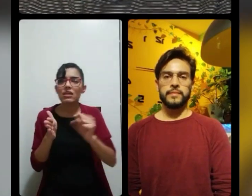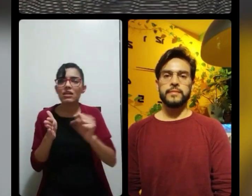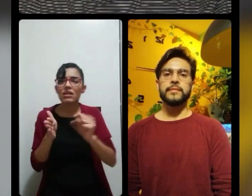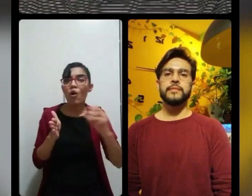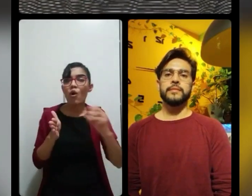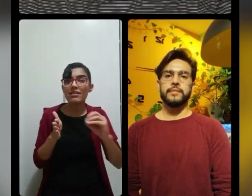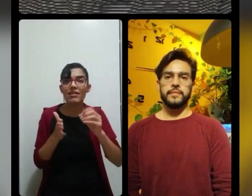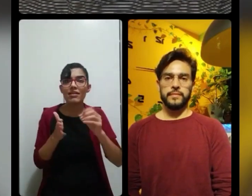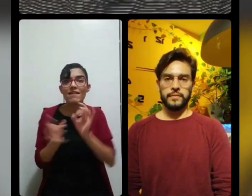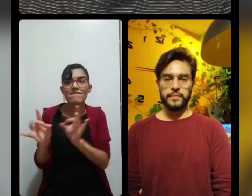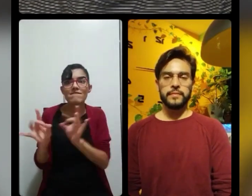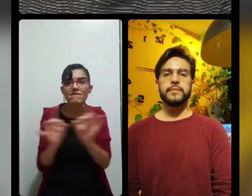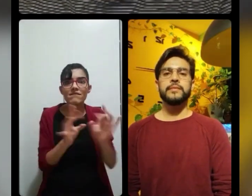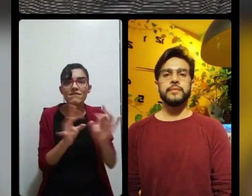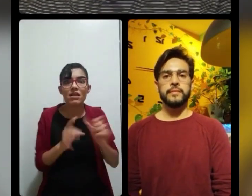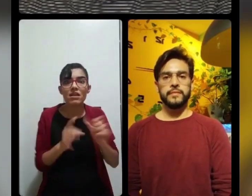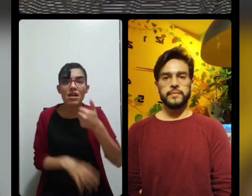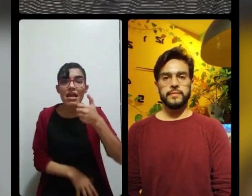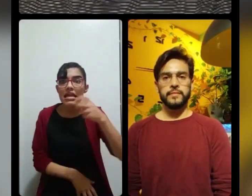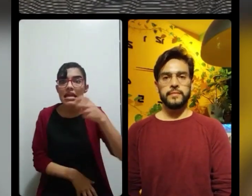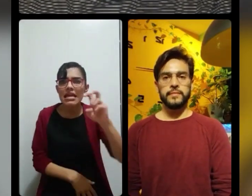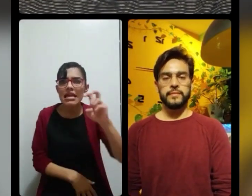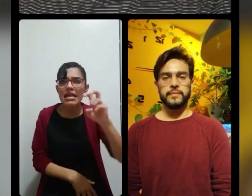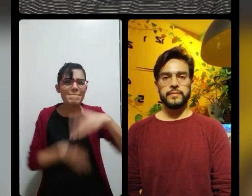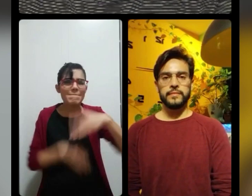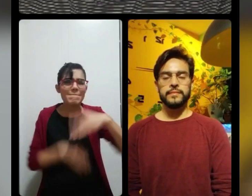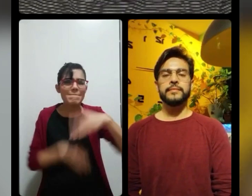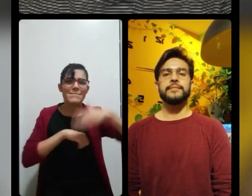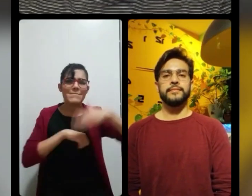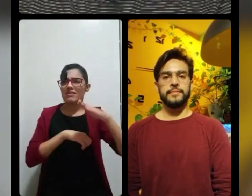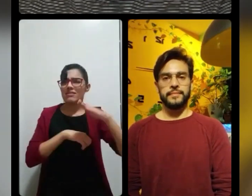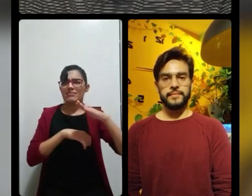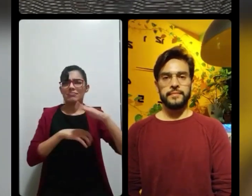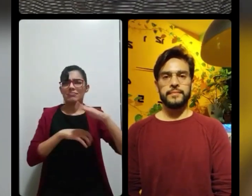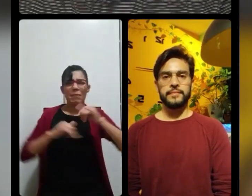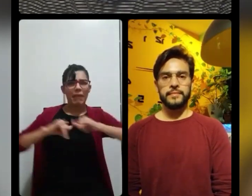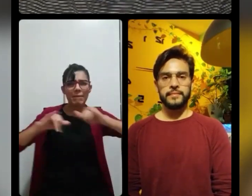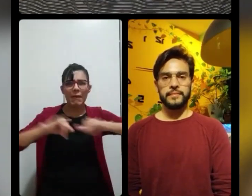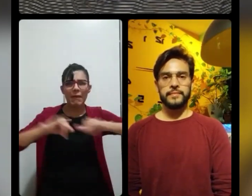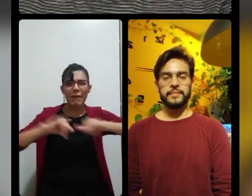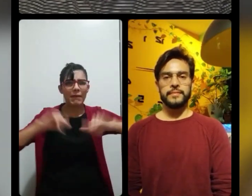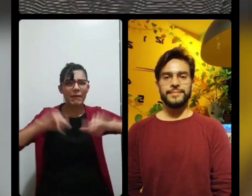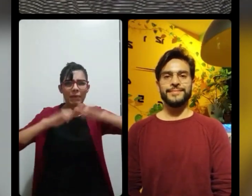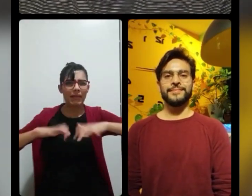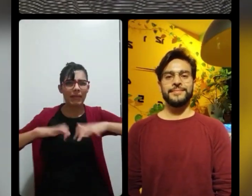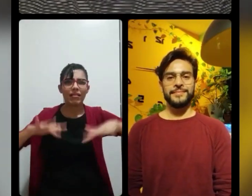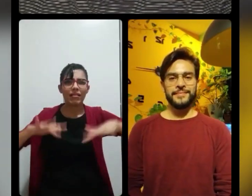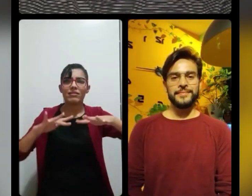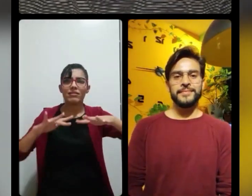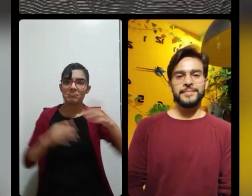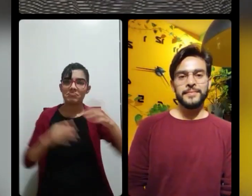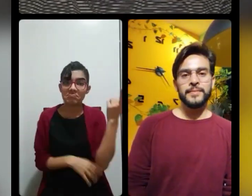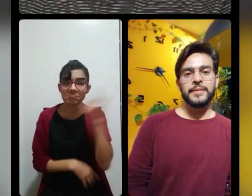livro. Tal foi o seu sucesso editorial. Era mais ou menos isso para começar.